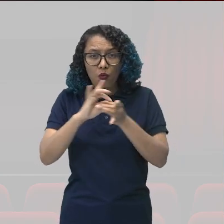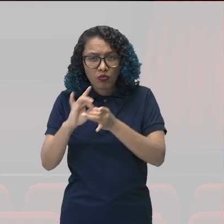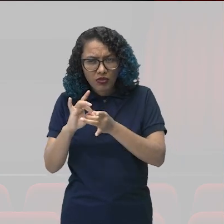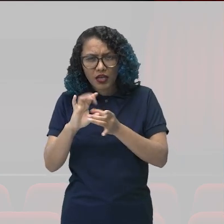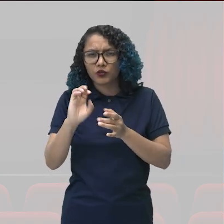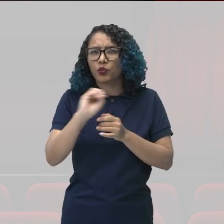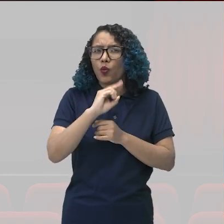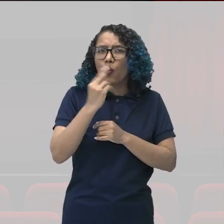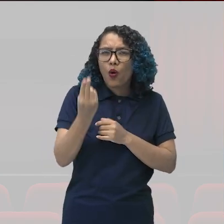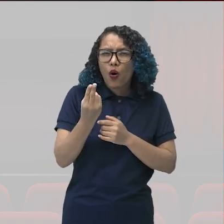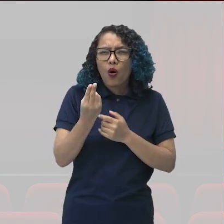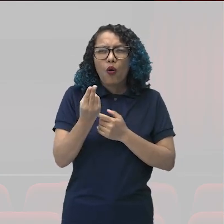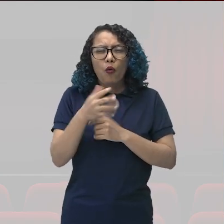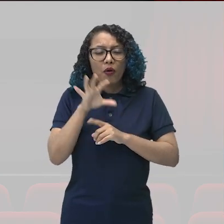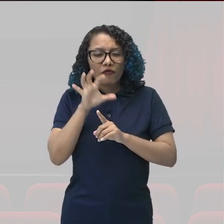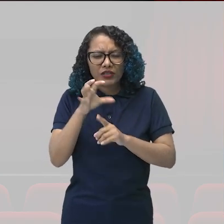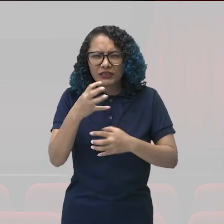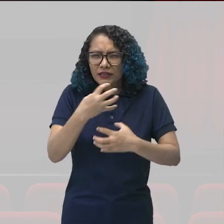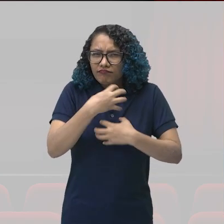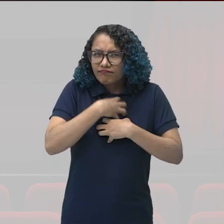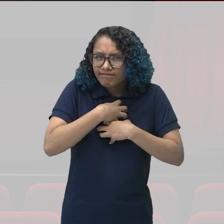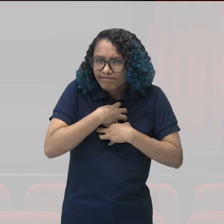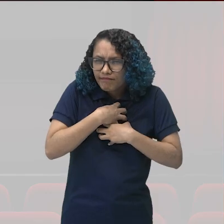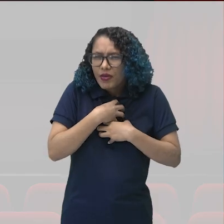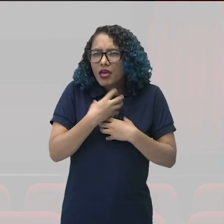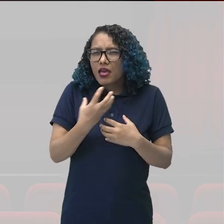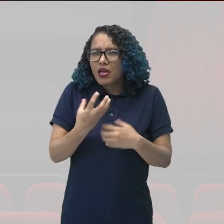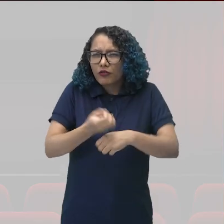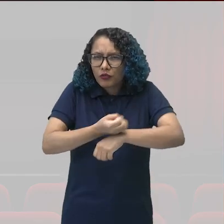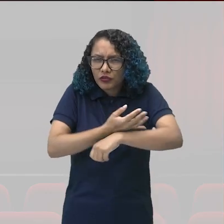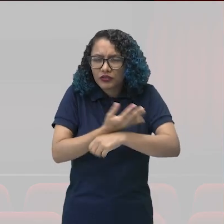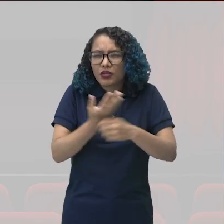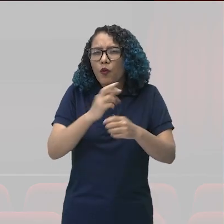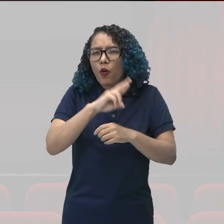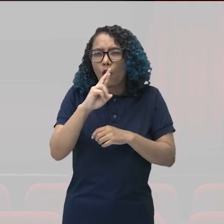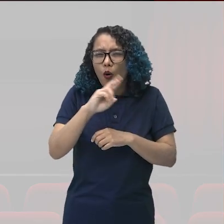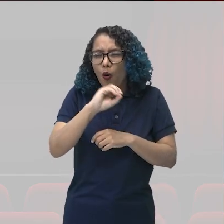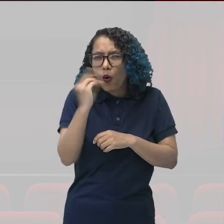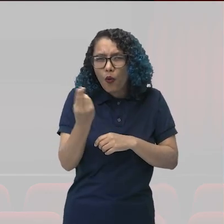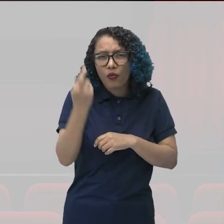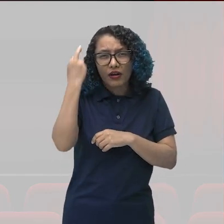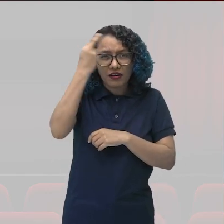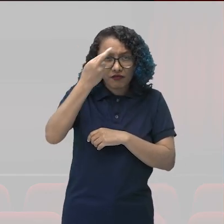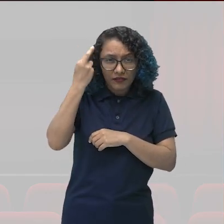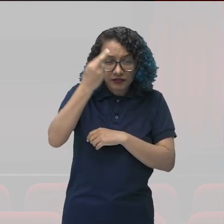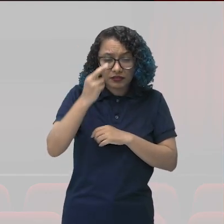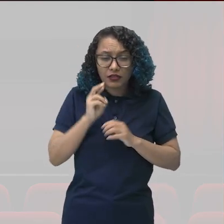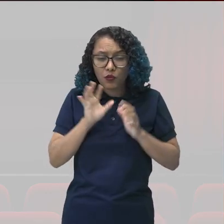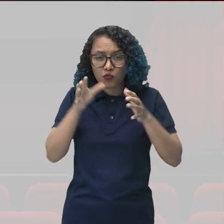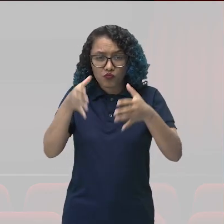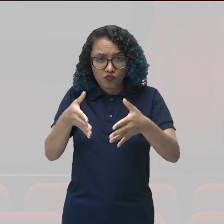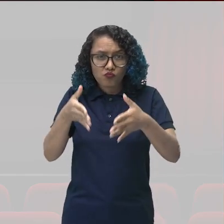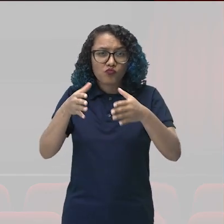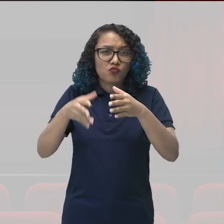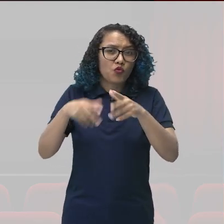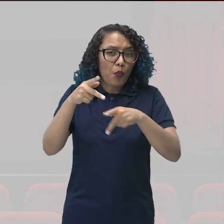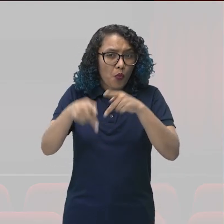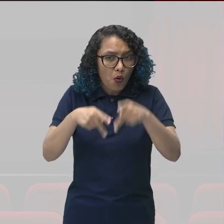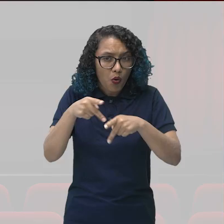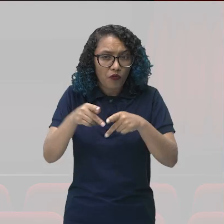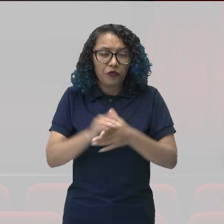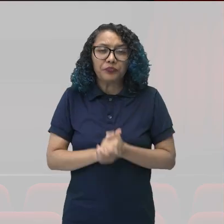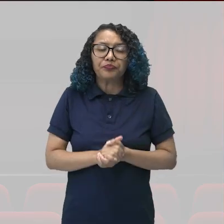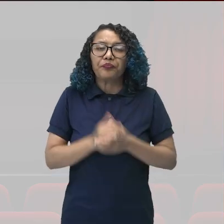despertar sentimentos, sensações e reflexões no público. Ora, vocês sabem que o teatro é uma